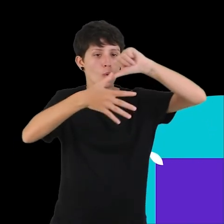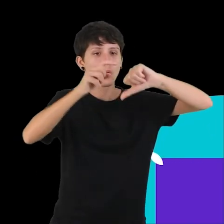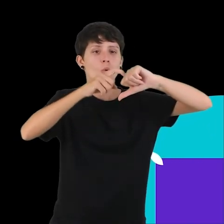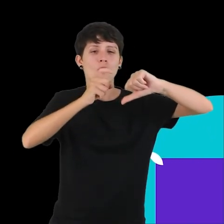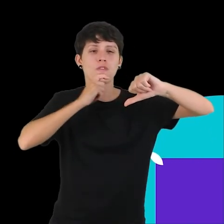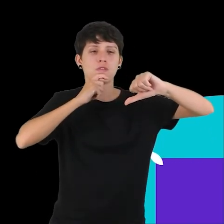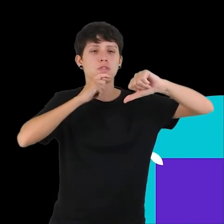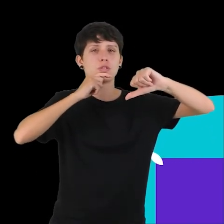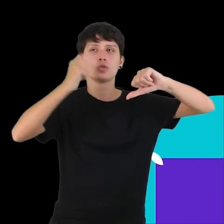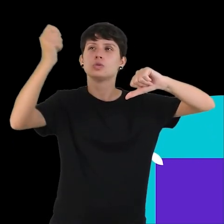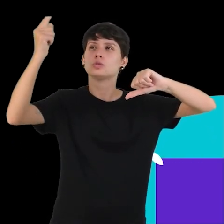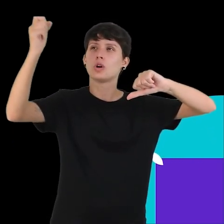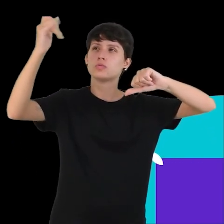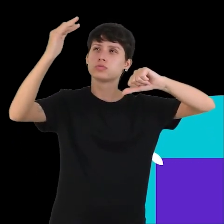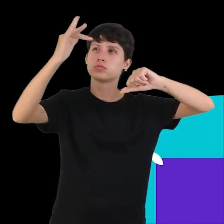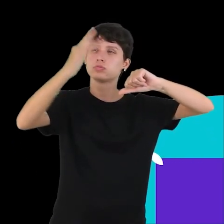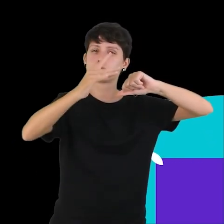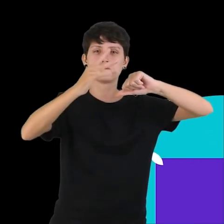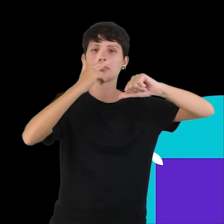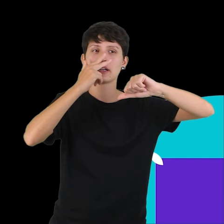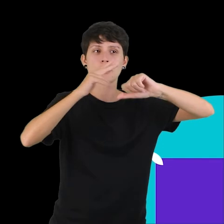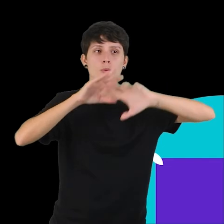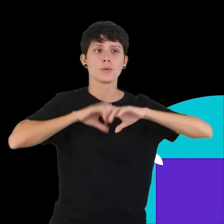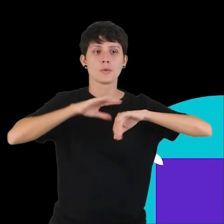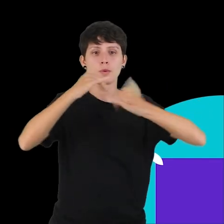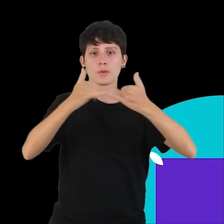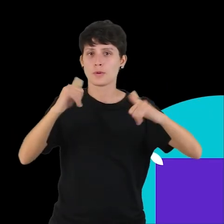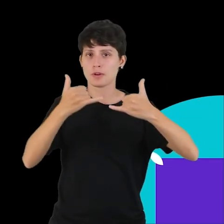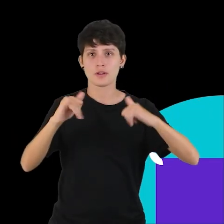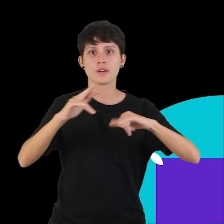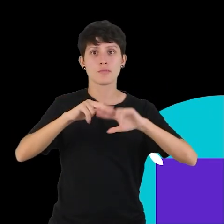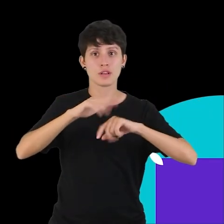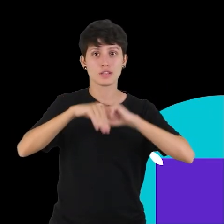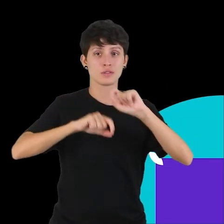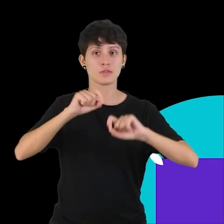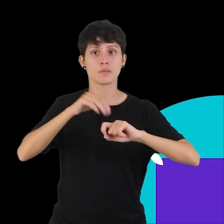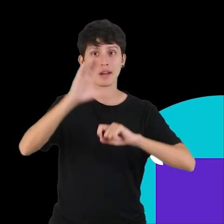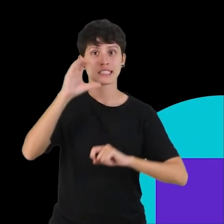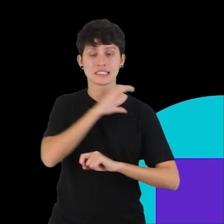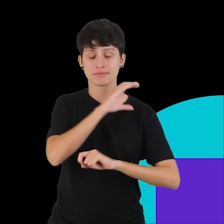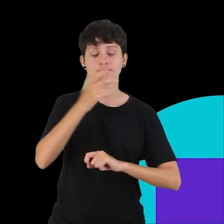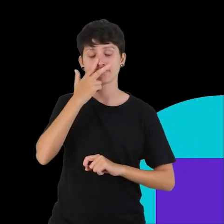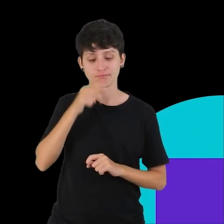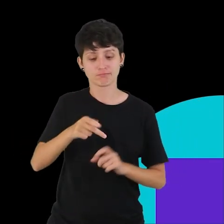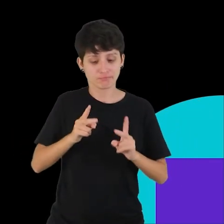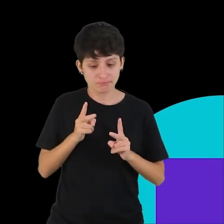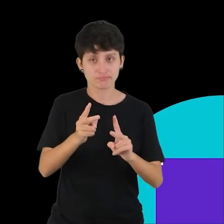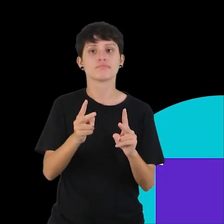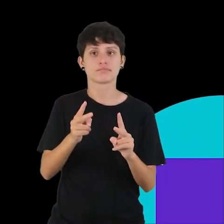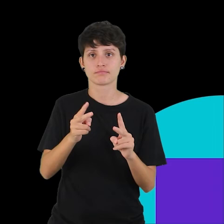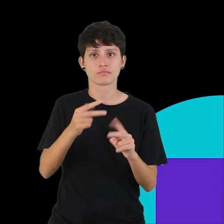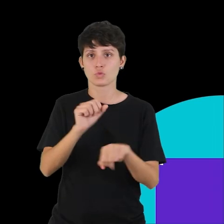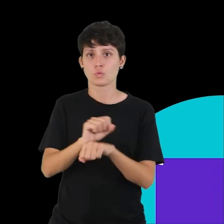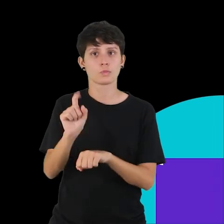Karine já ficou mais esperta, já viu ali que tinha a questão do MAG, mas ainda precisava ali de um próximo passo, ver as outras peças do sistema, ter uma visão